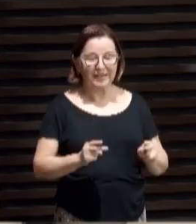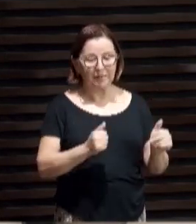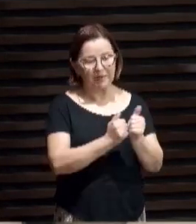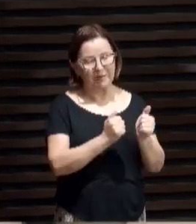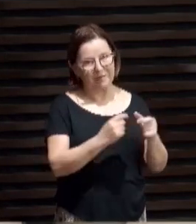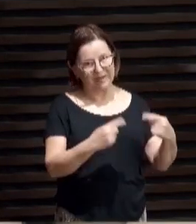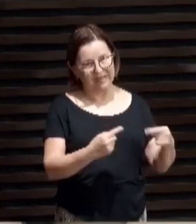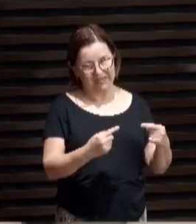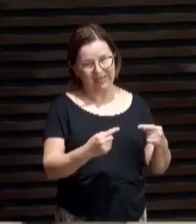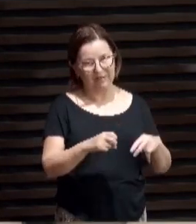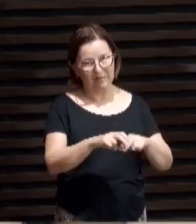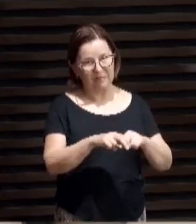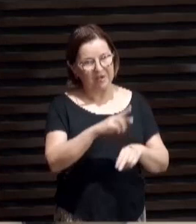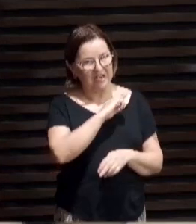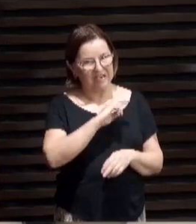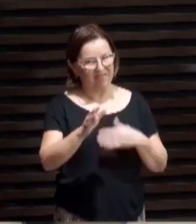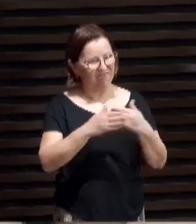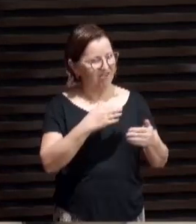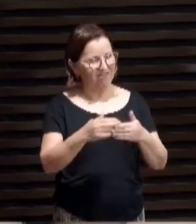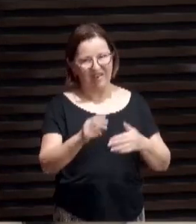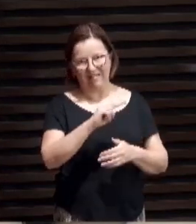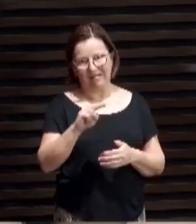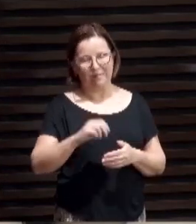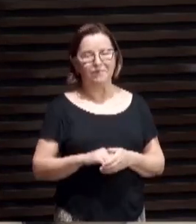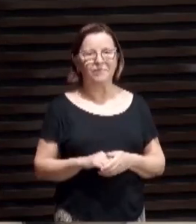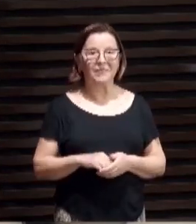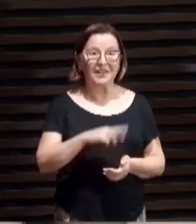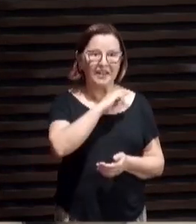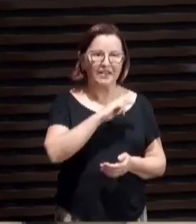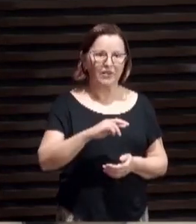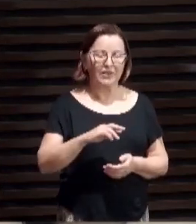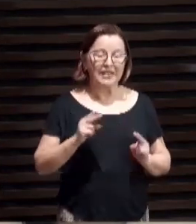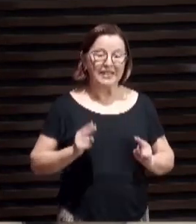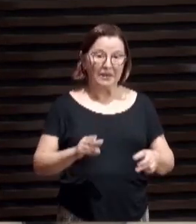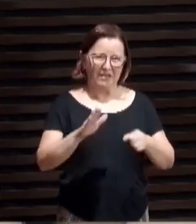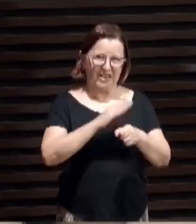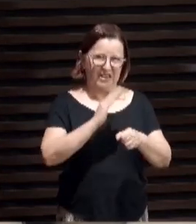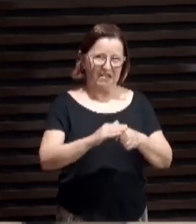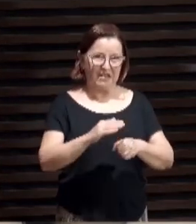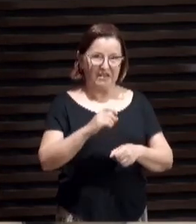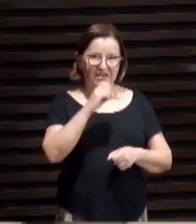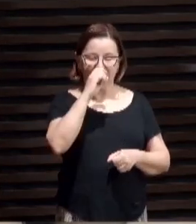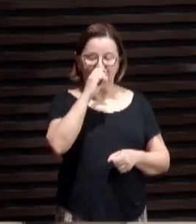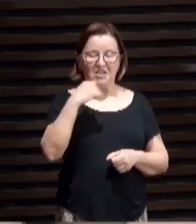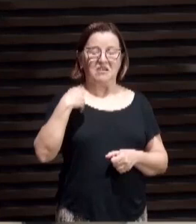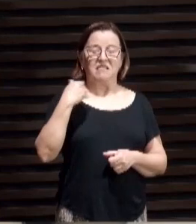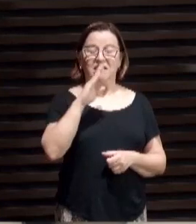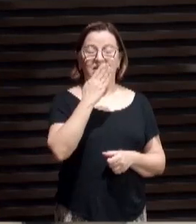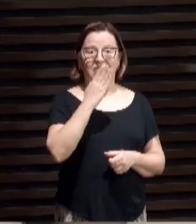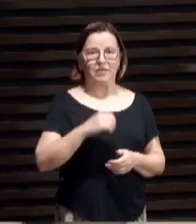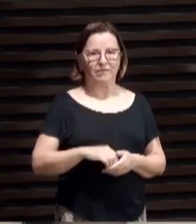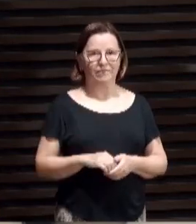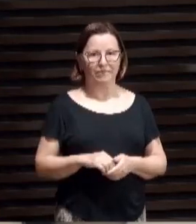A religião está sempre repleta de orgulho e cheia de hipocrisia. Os